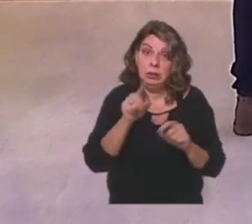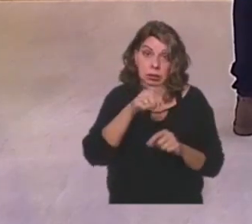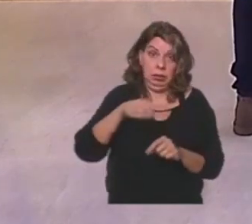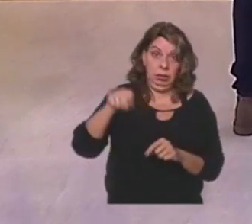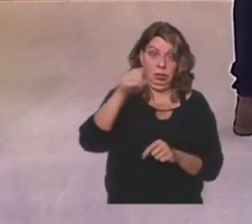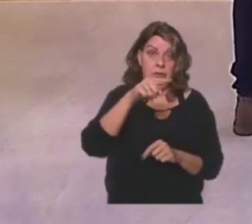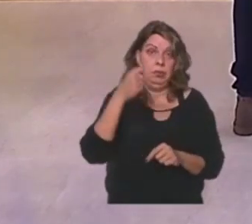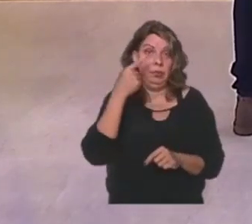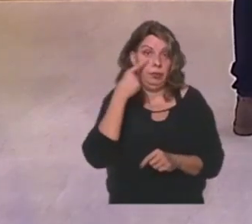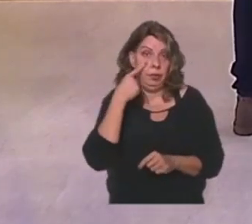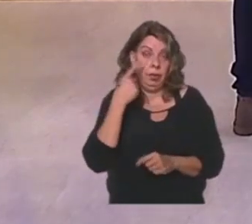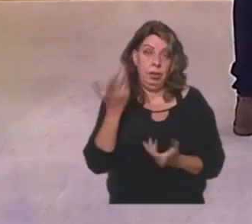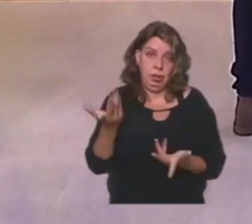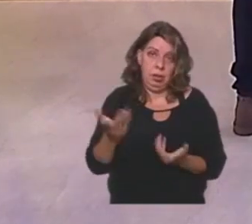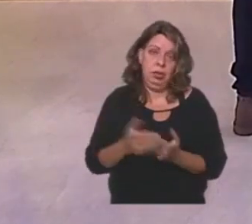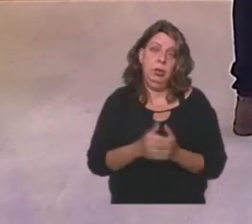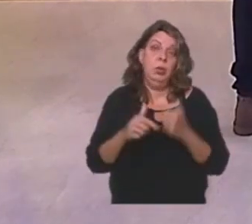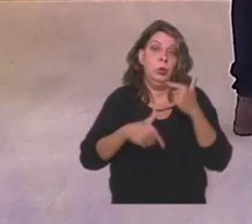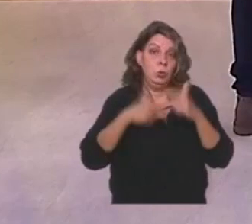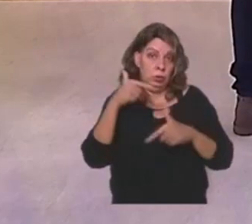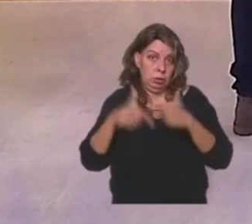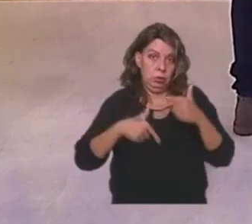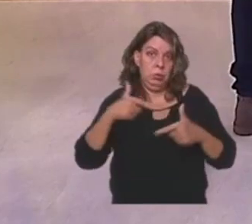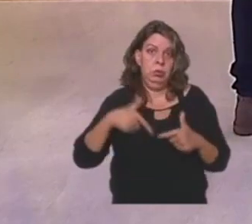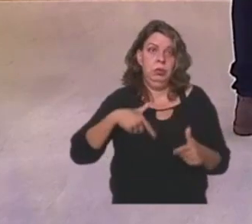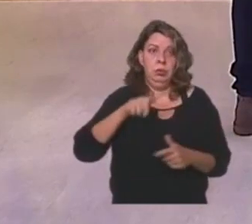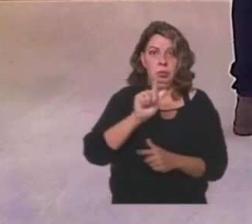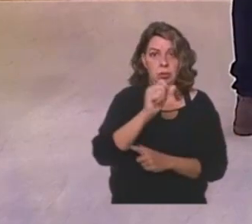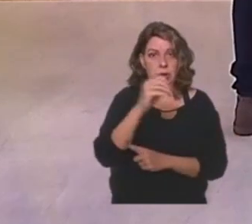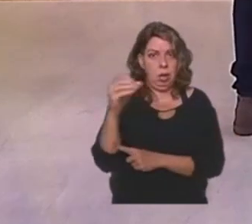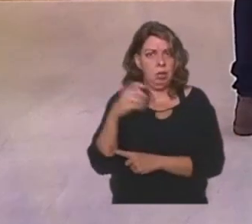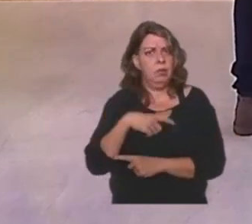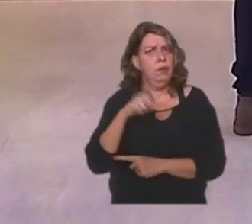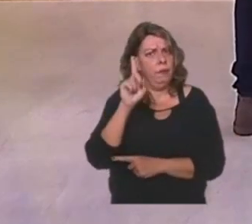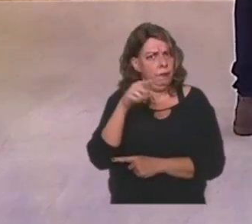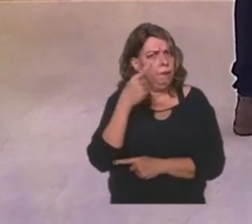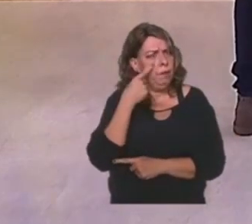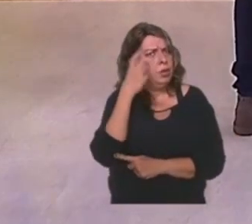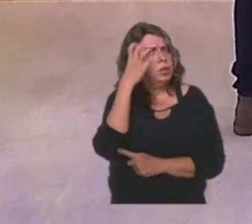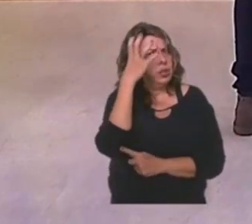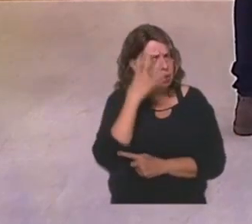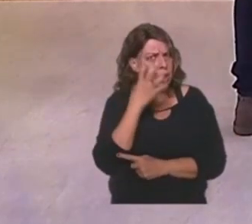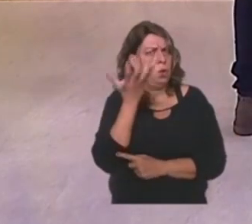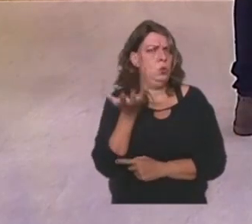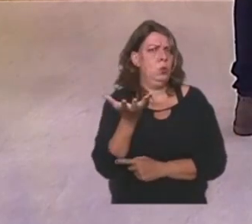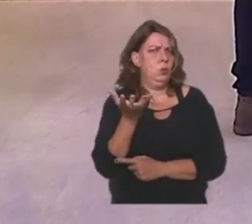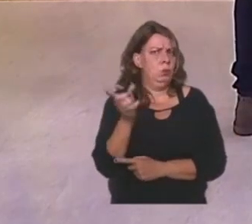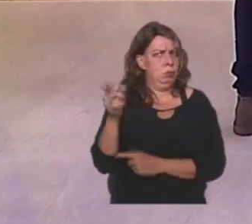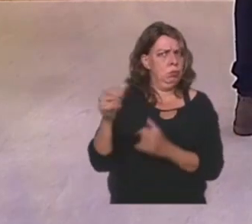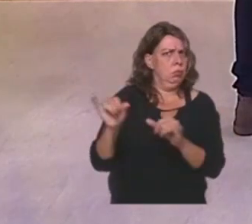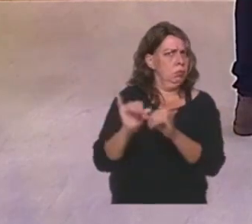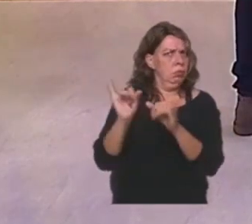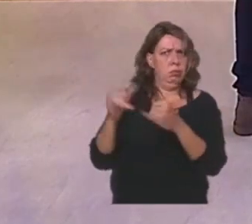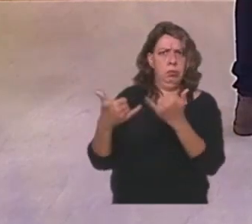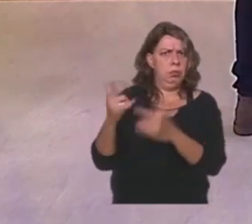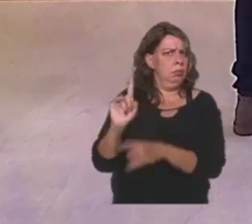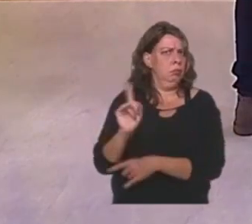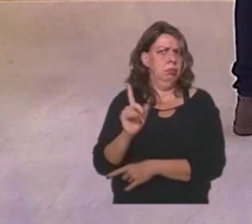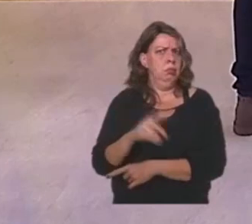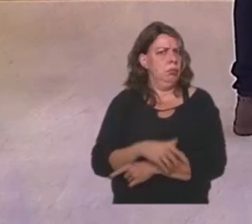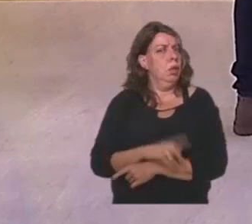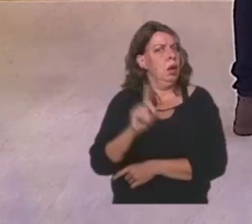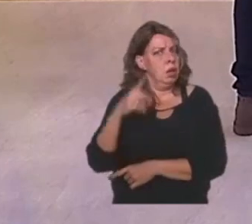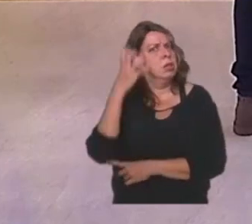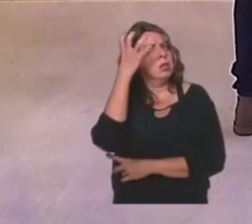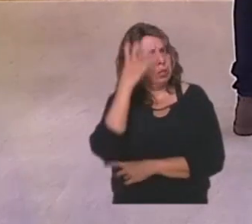de perto com a gente, né, o trabalho do GAC, vê a seriedade do trabalho que vocês desenvolvem, o acolhimento não